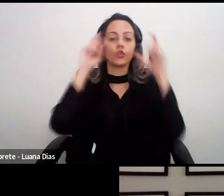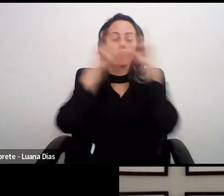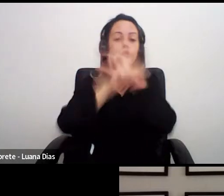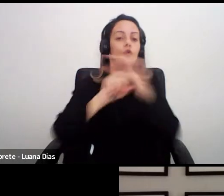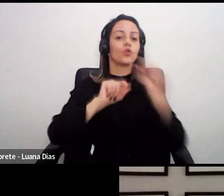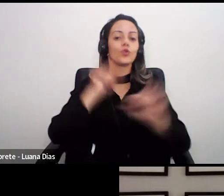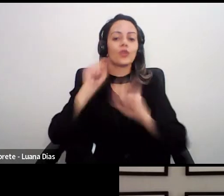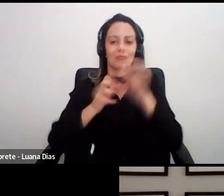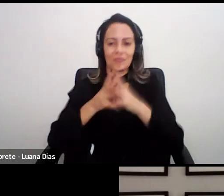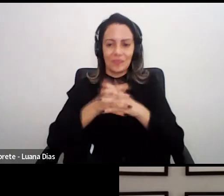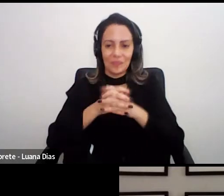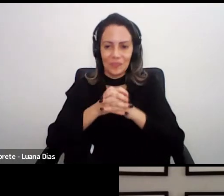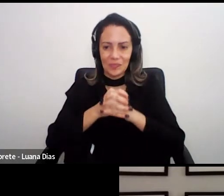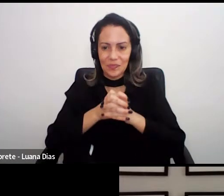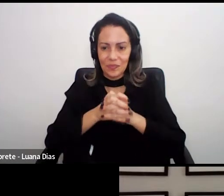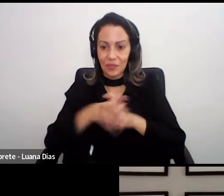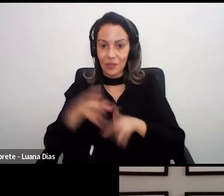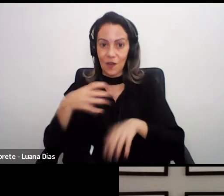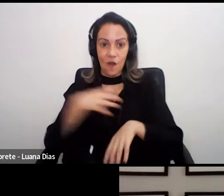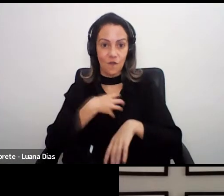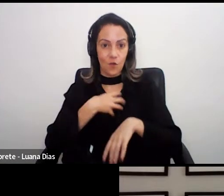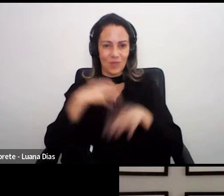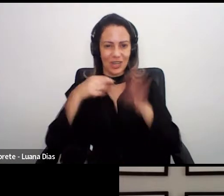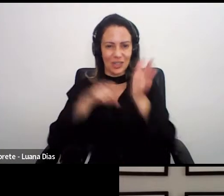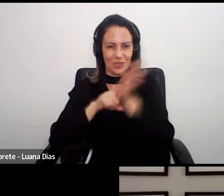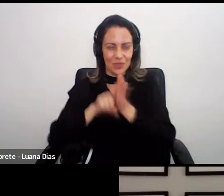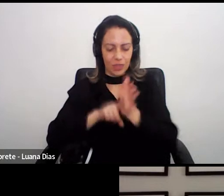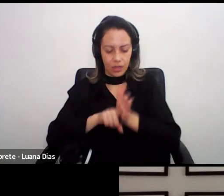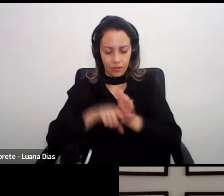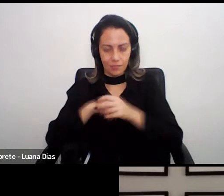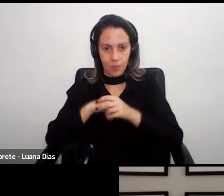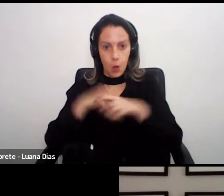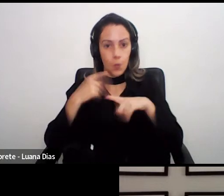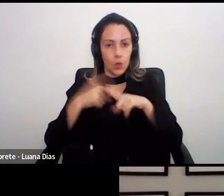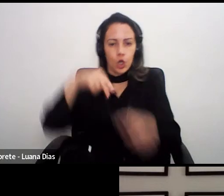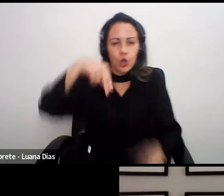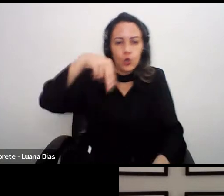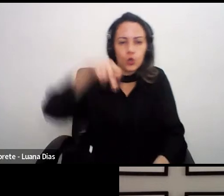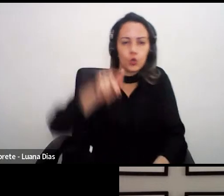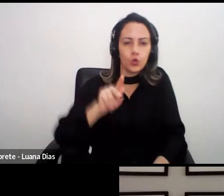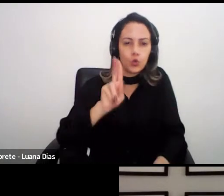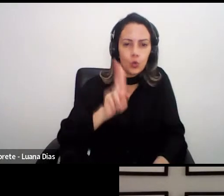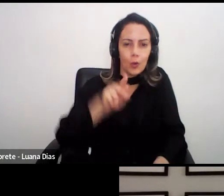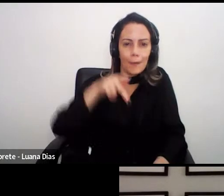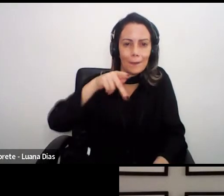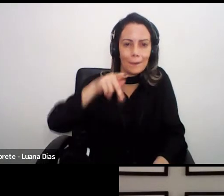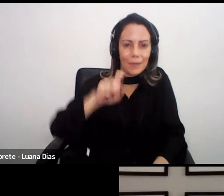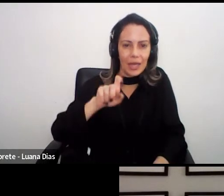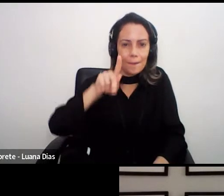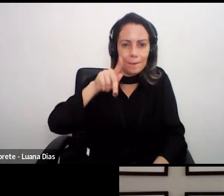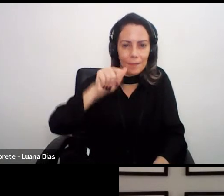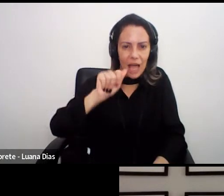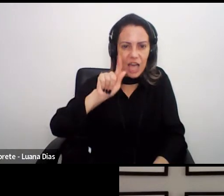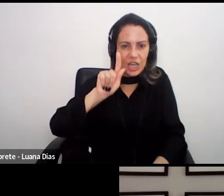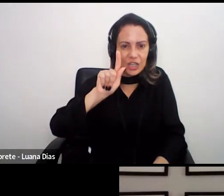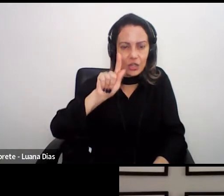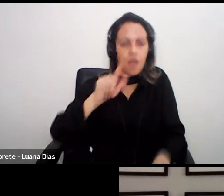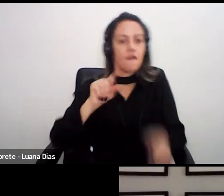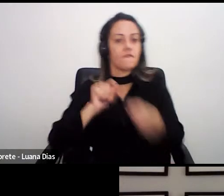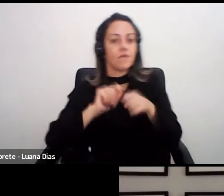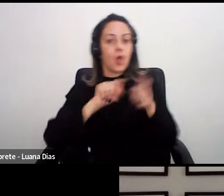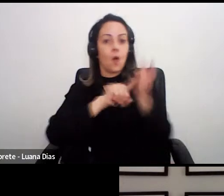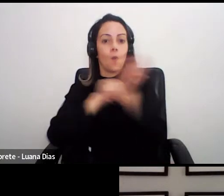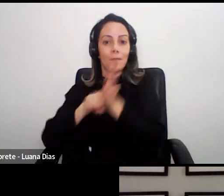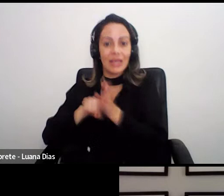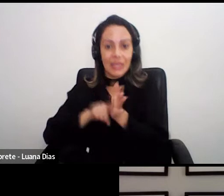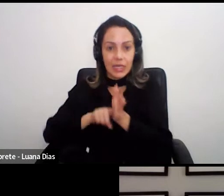nas formas de pesquisa, porque o NUPEPAGE, que é o nosso núcleo, na verdade, trabalhou com uma pesquisa de campo. E pesquisa